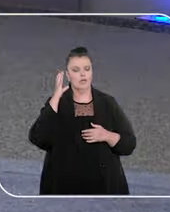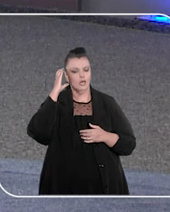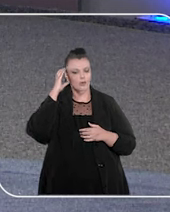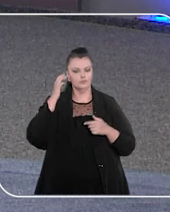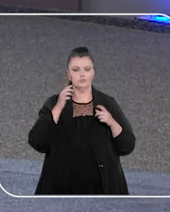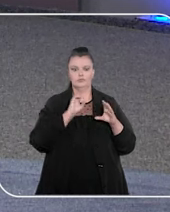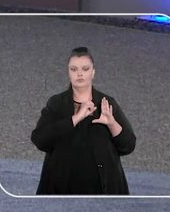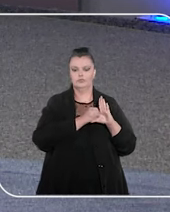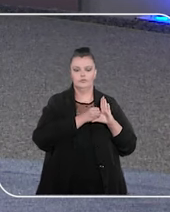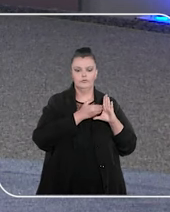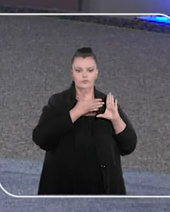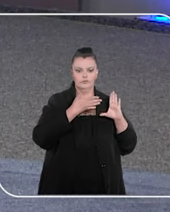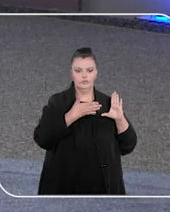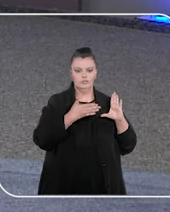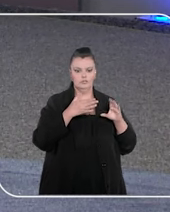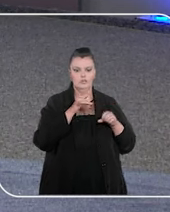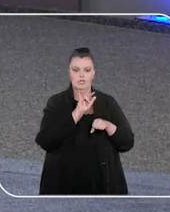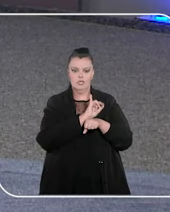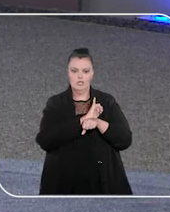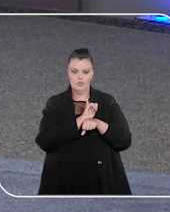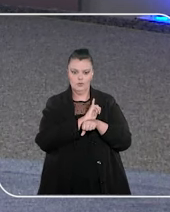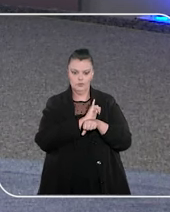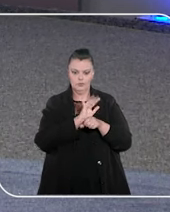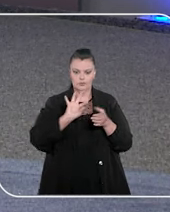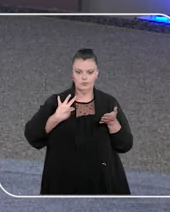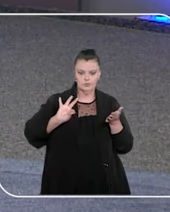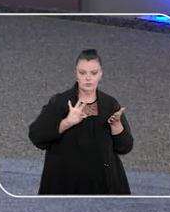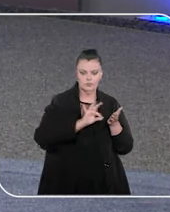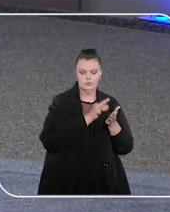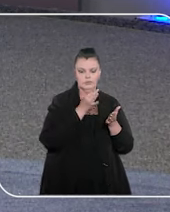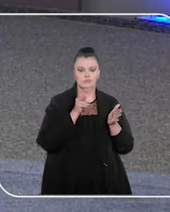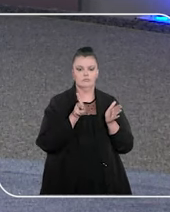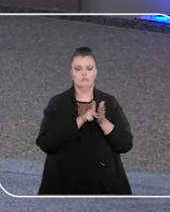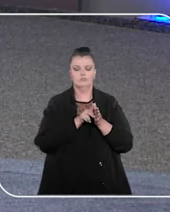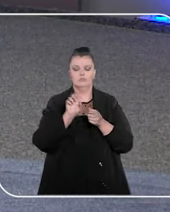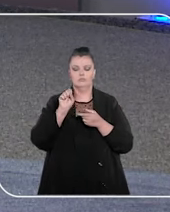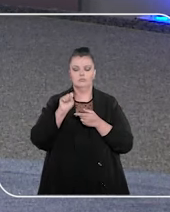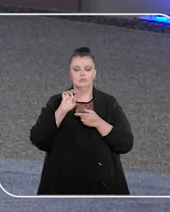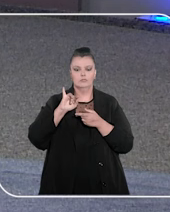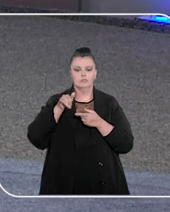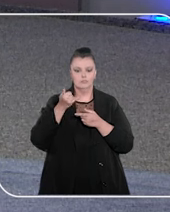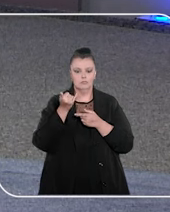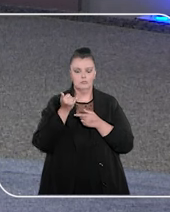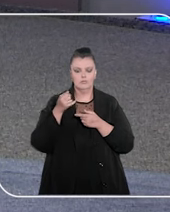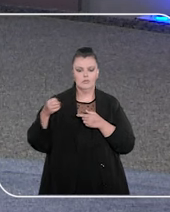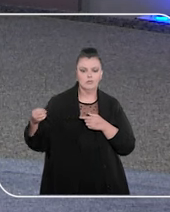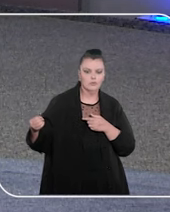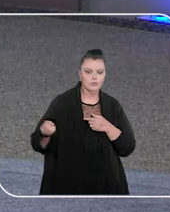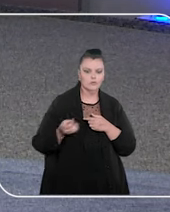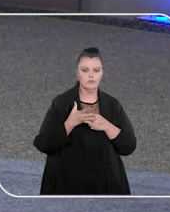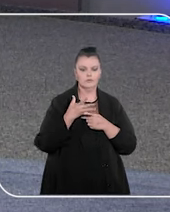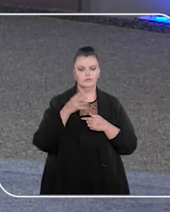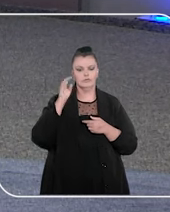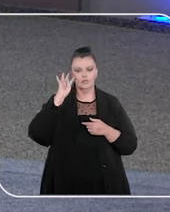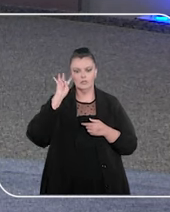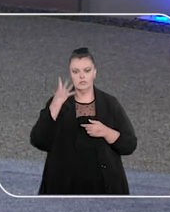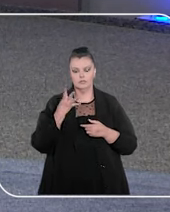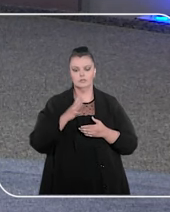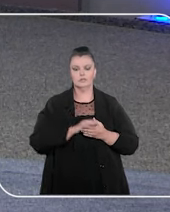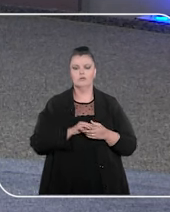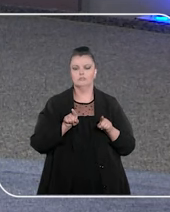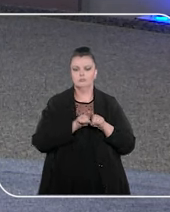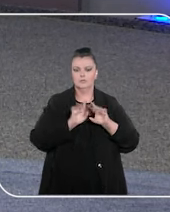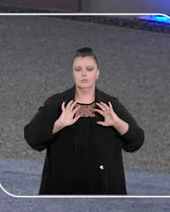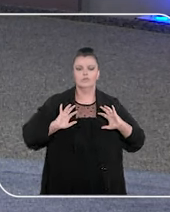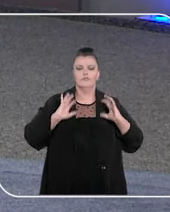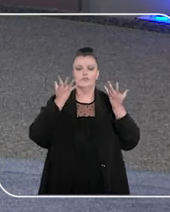vídeo. E para você que se liga no YouTube, se inscreva no canal do STJ para conferir novidades, decisões